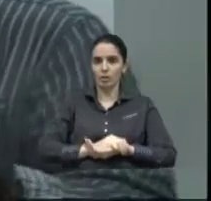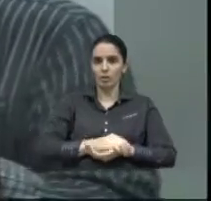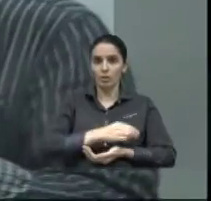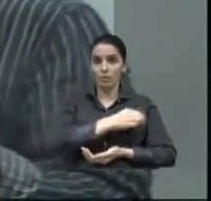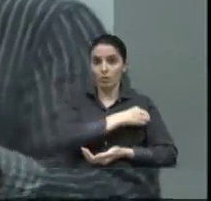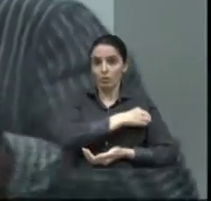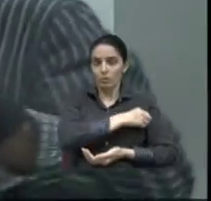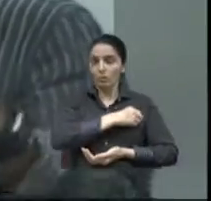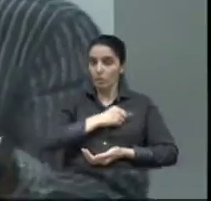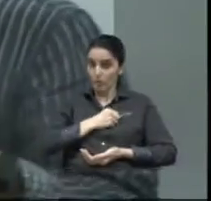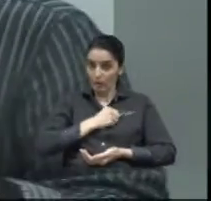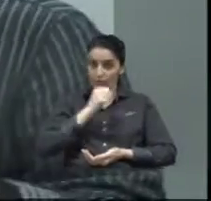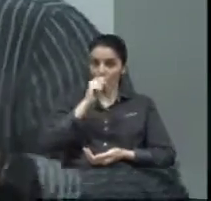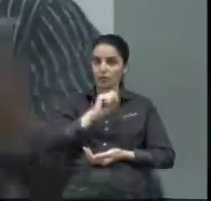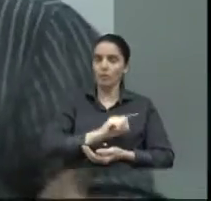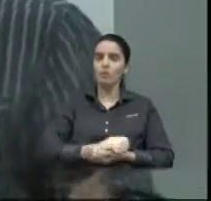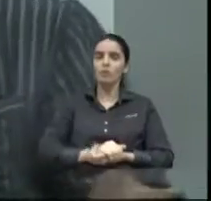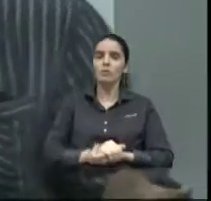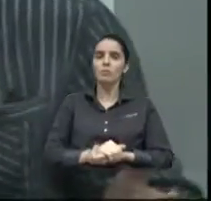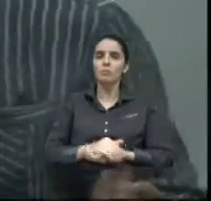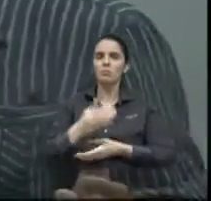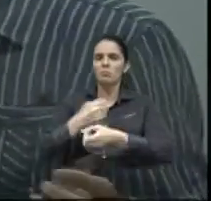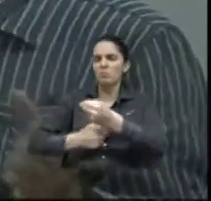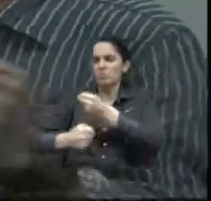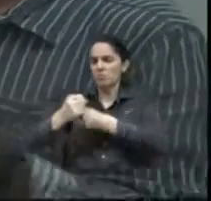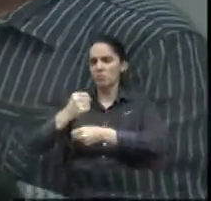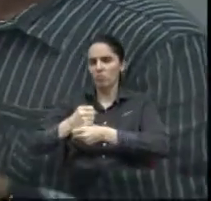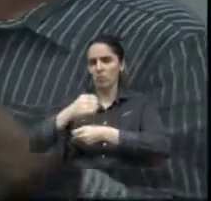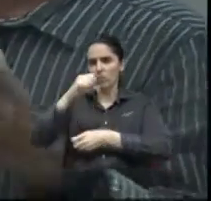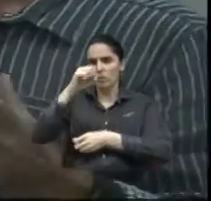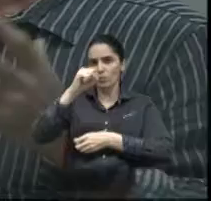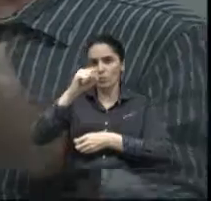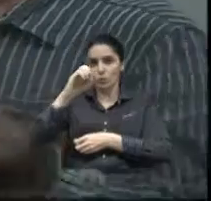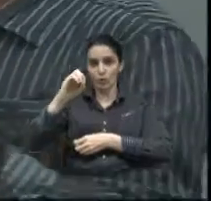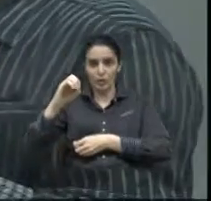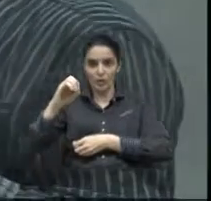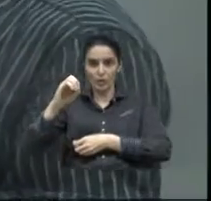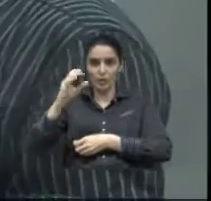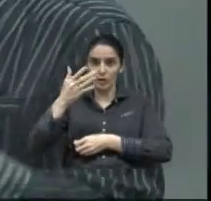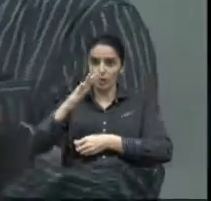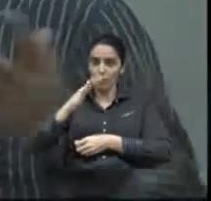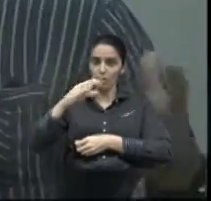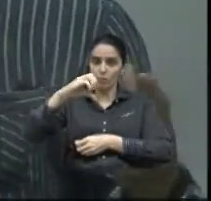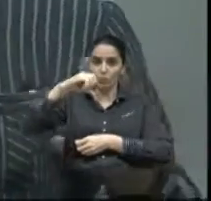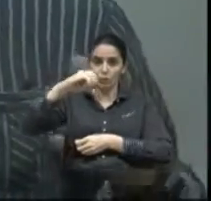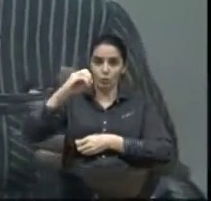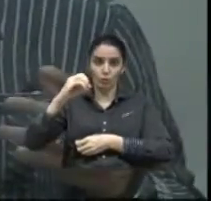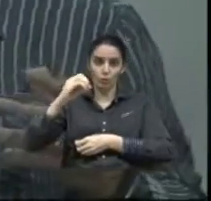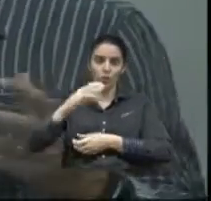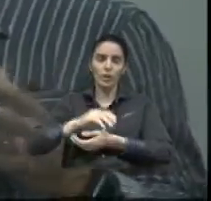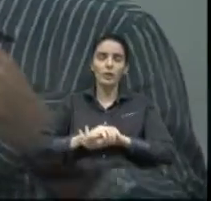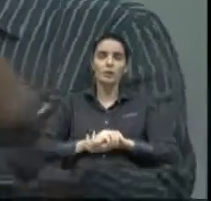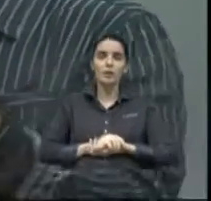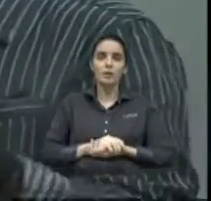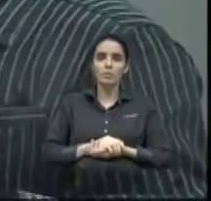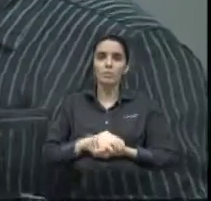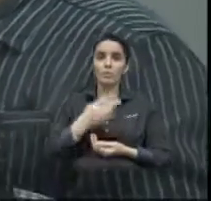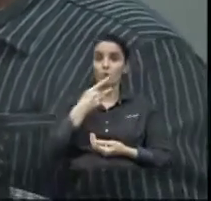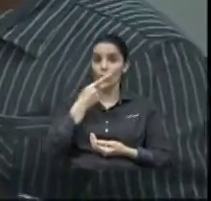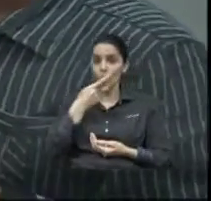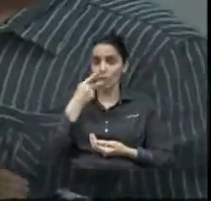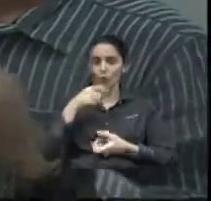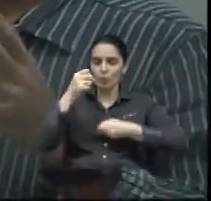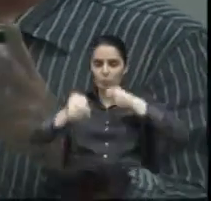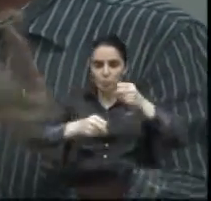dos anos 80, para os começos dos anos 90, não sei se ele lembra de mim, mas eu fui lá e ele me deu uma liberação, ele conseguiu me liberar para treinar naquela